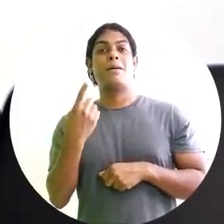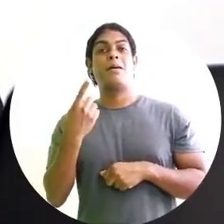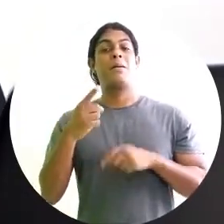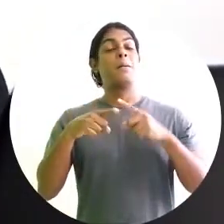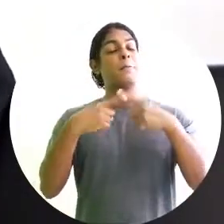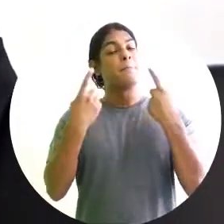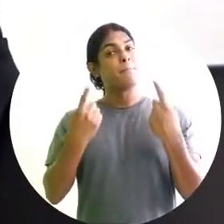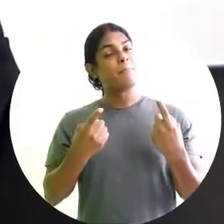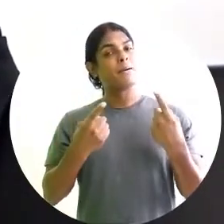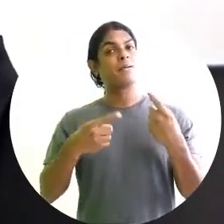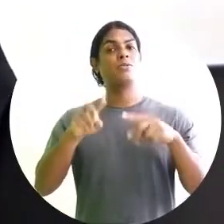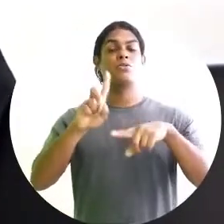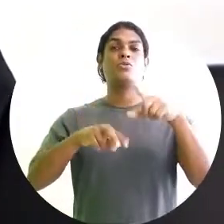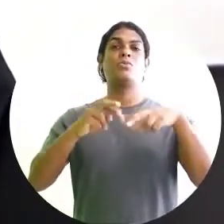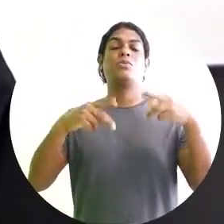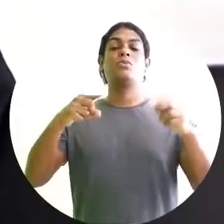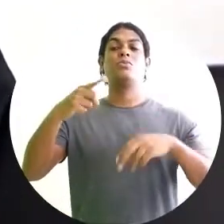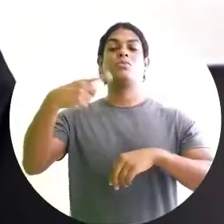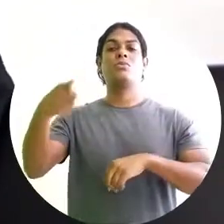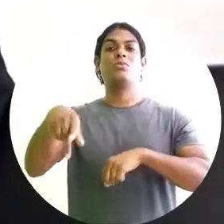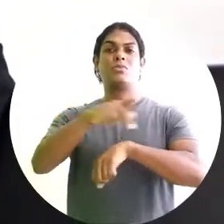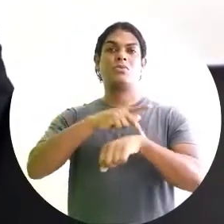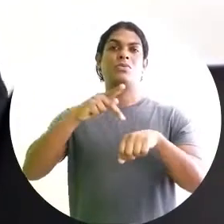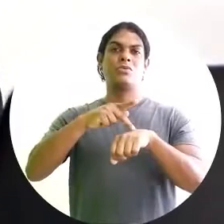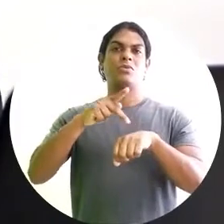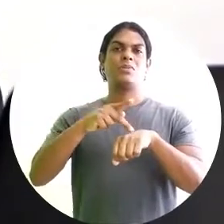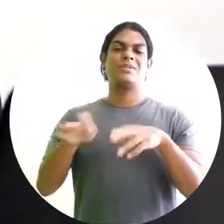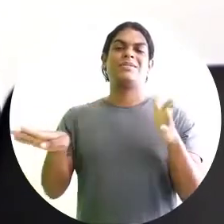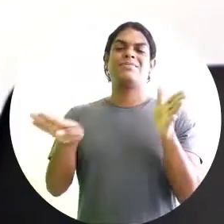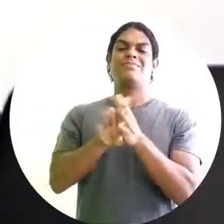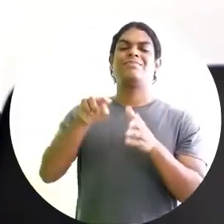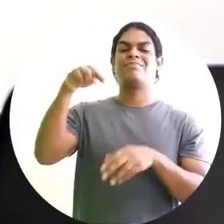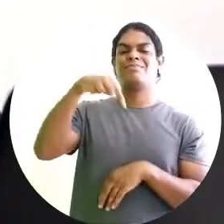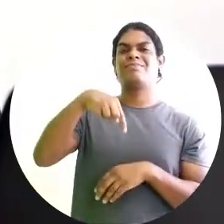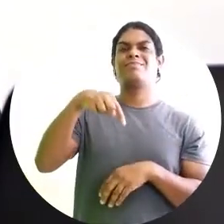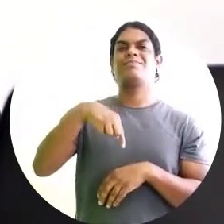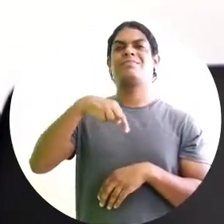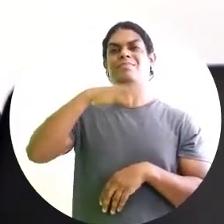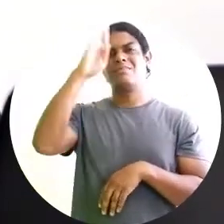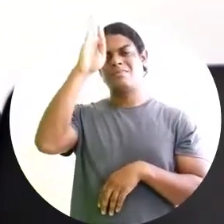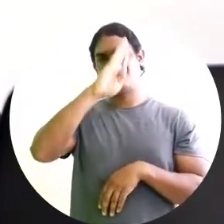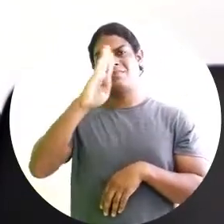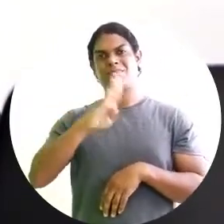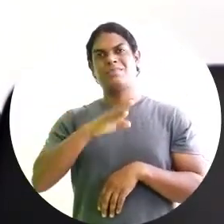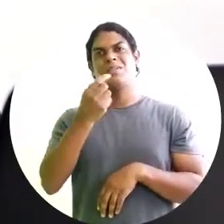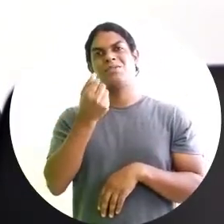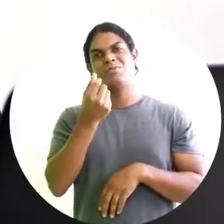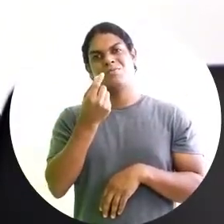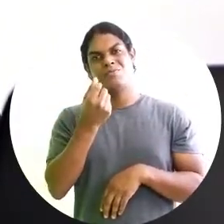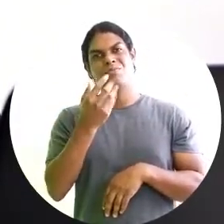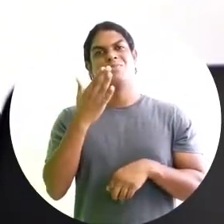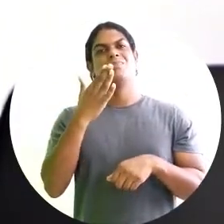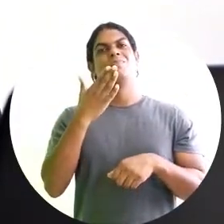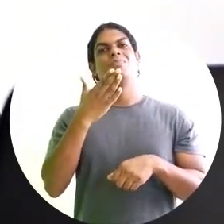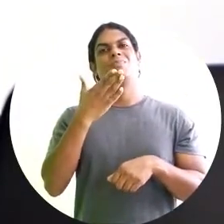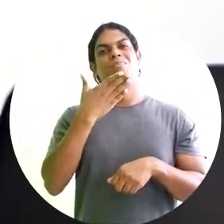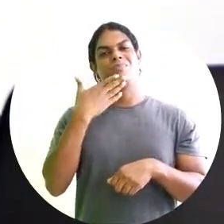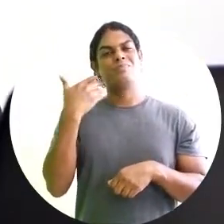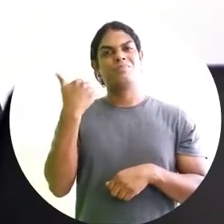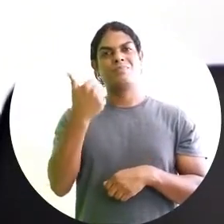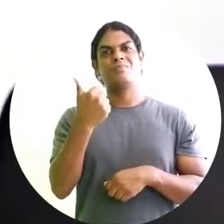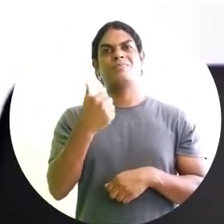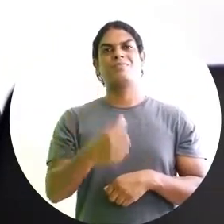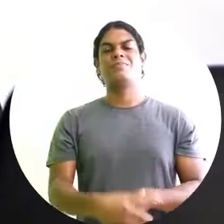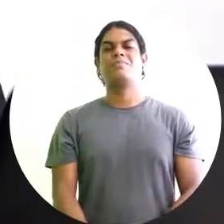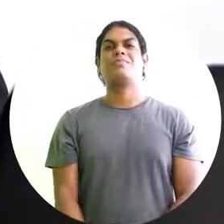o importado tenha um preço menor, fazendo com que haja a quebra, a diminuição do emprego